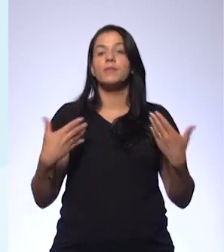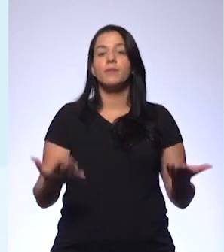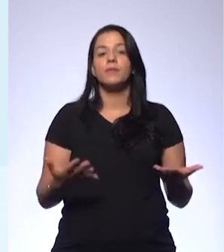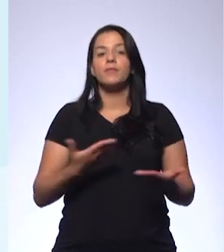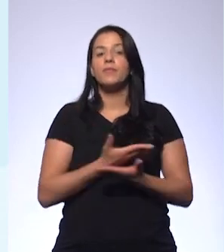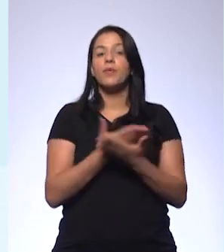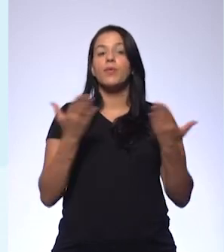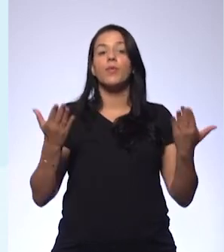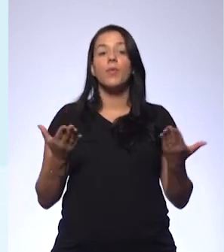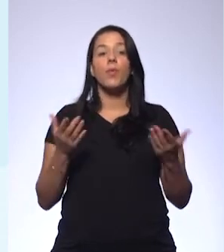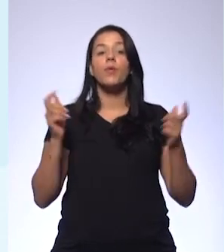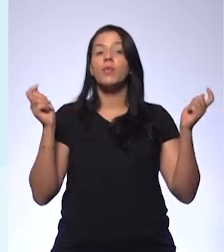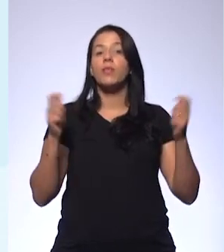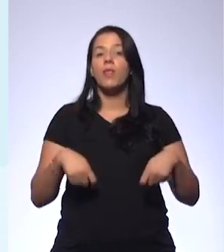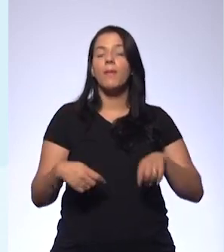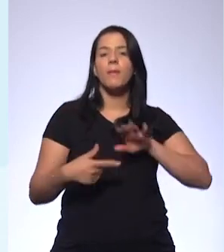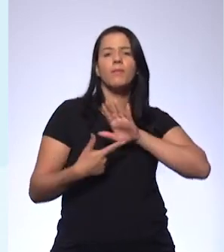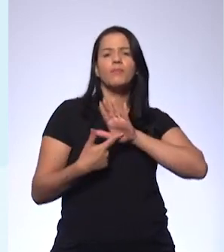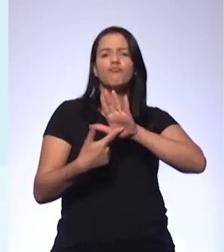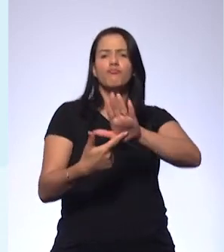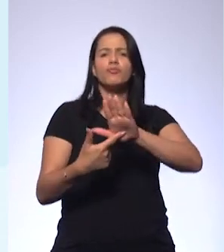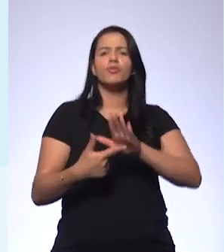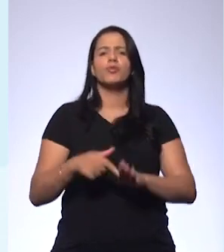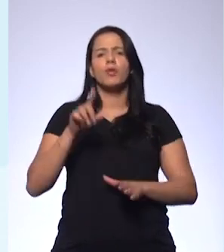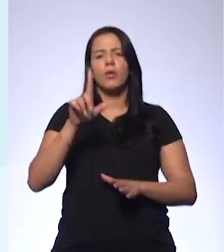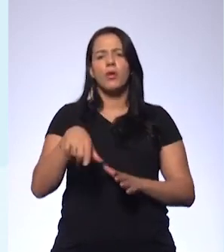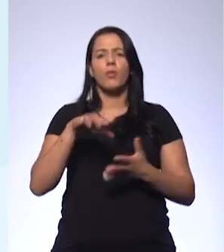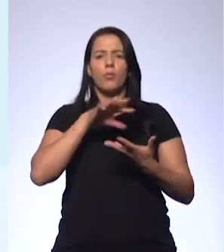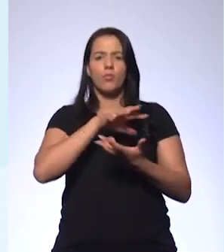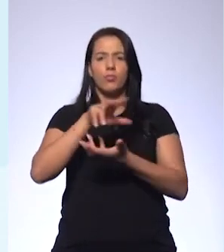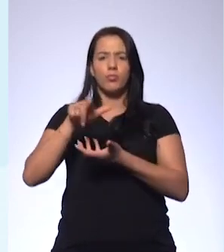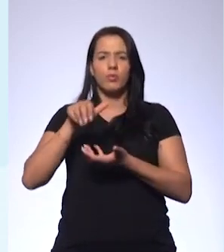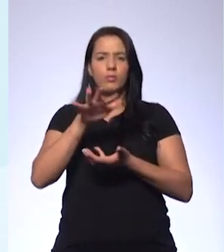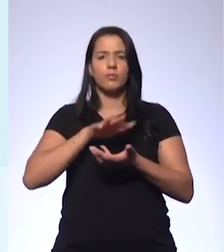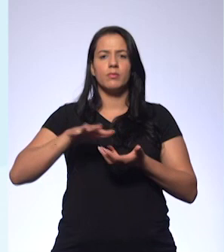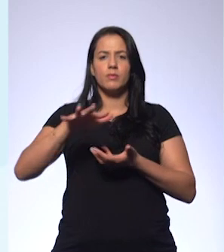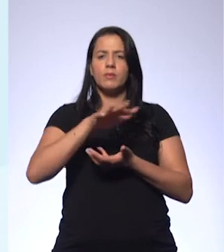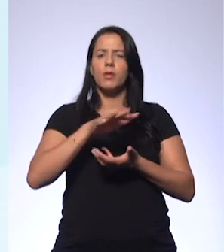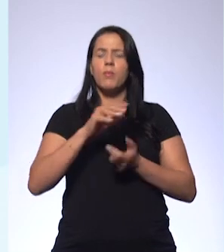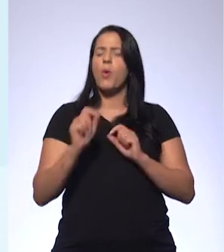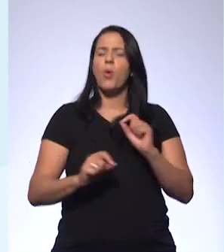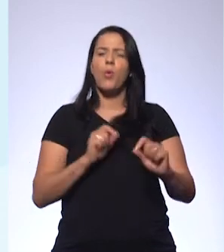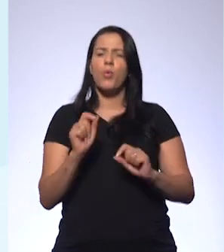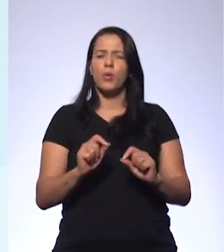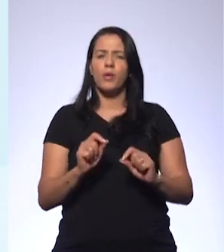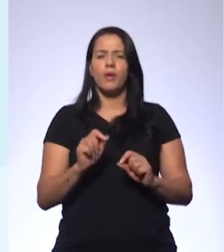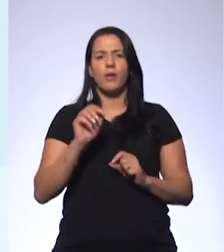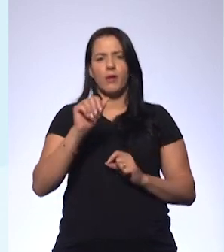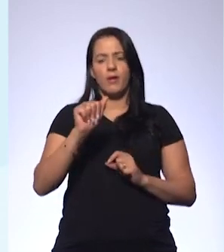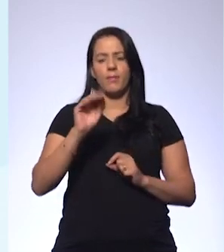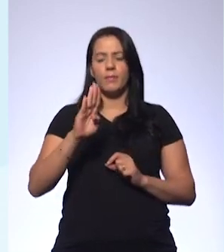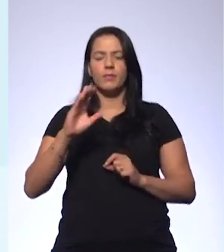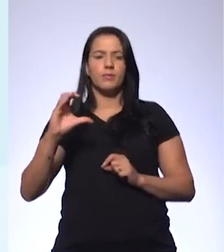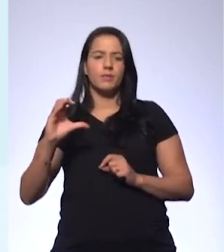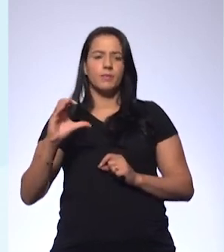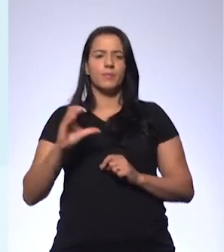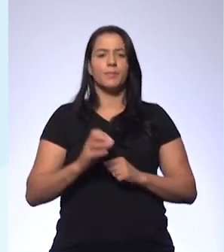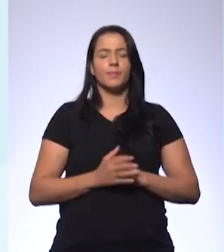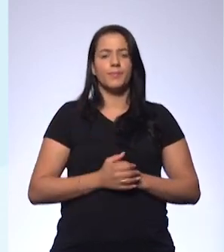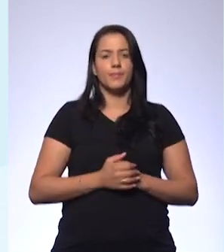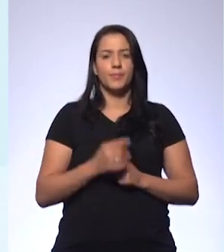aí eu quero saber de vocês qual que pode representar um ecossistema. Tá? Então, a gente volta daqui